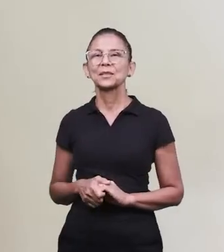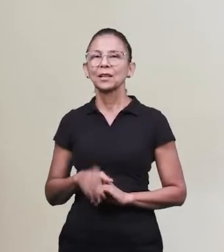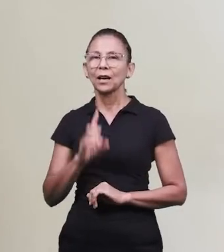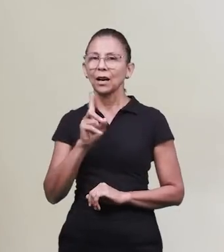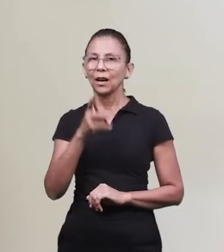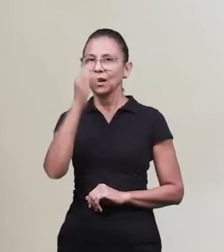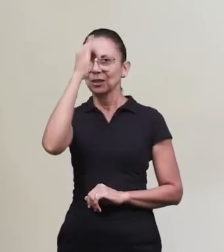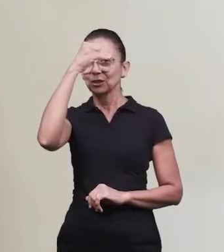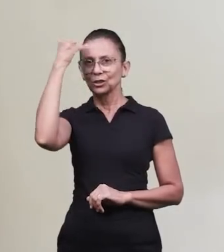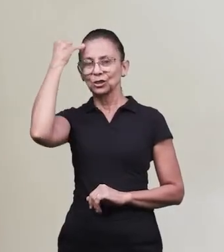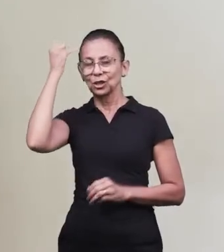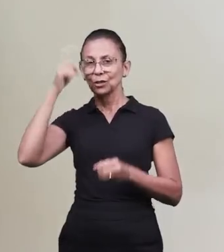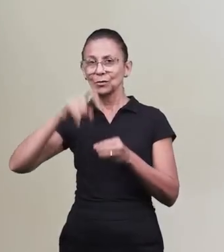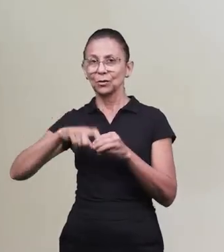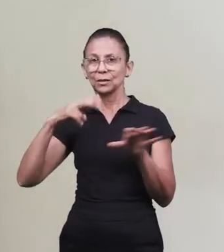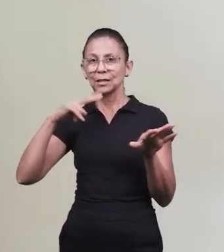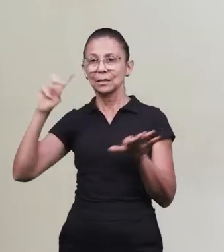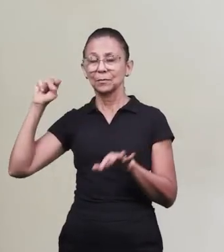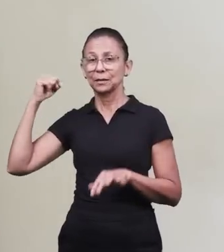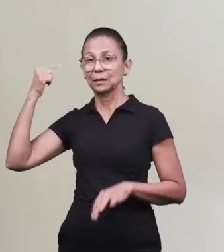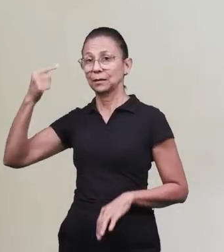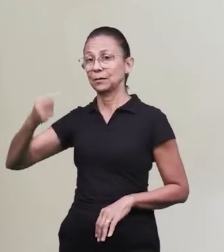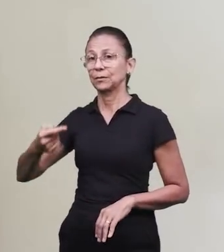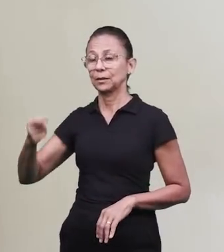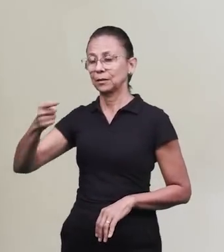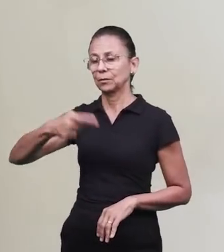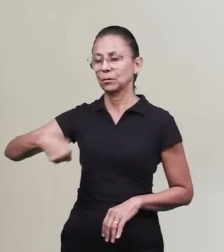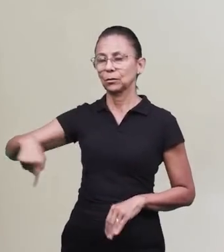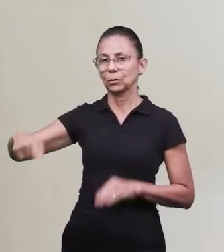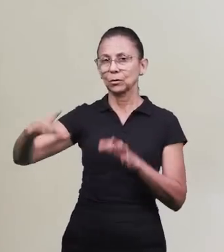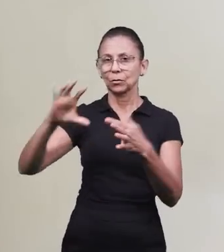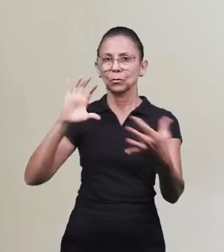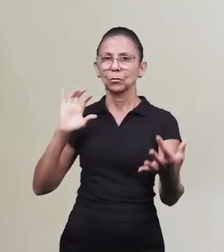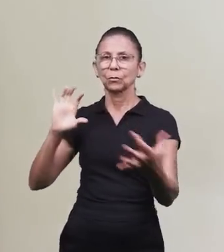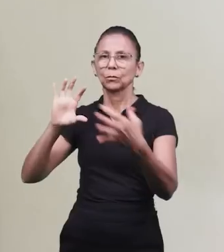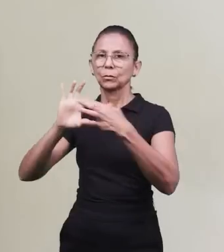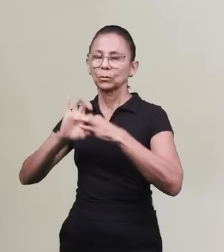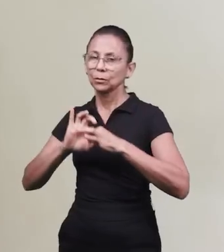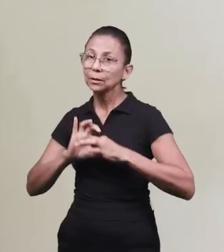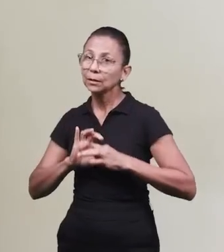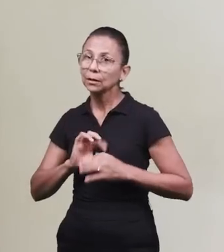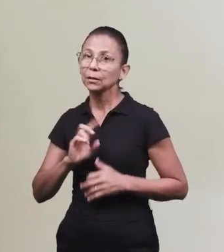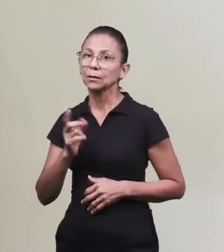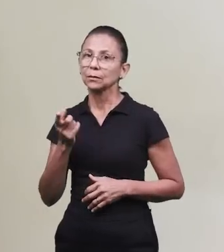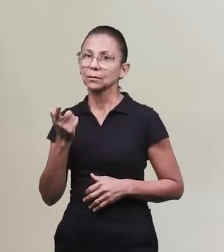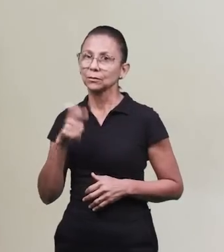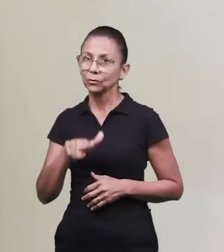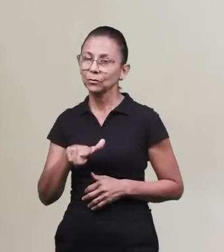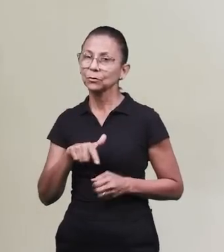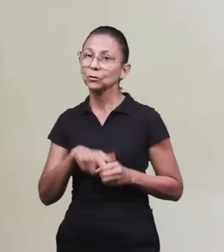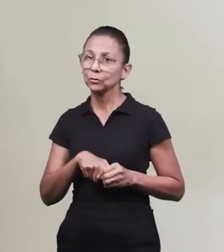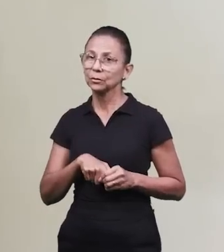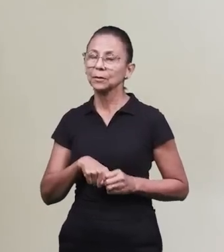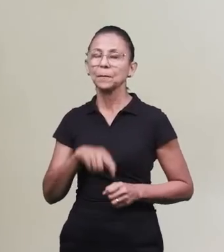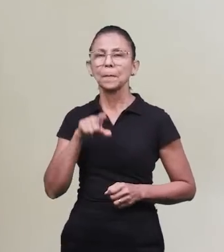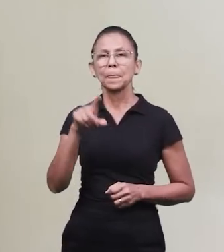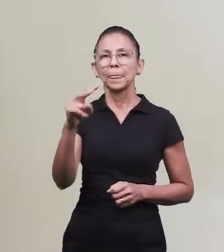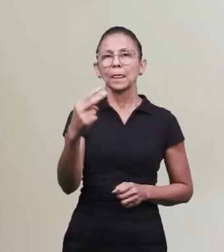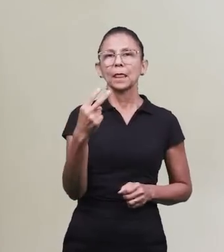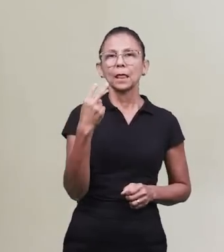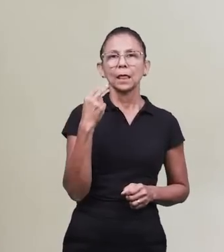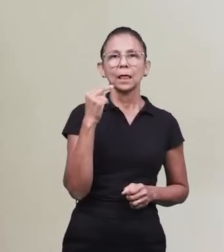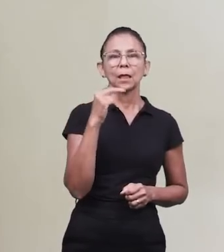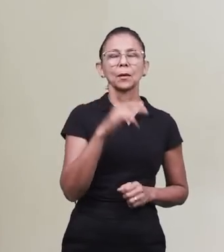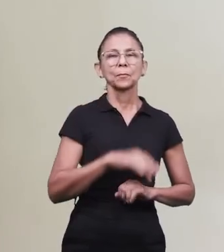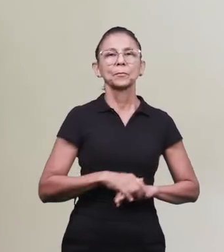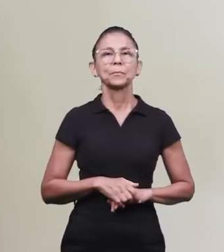você na próxima semana, com todos os irmãos que estão conectados conosco aqui no Manaíus, para estarem aqui conosco. E você que está nos assistindo, já